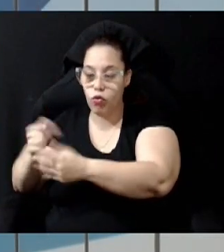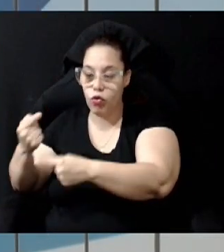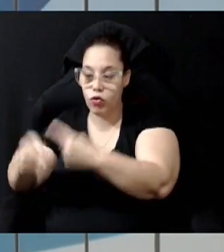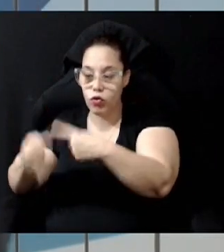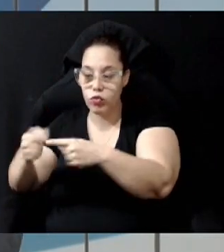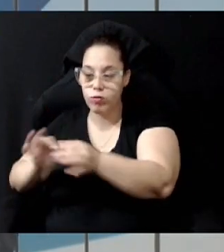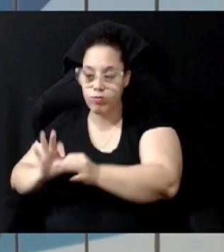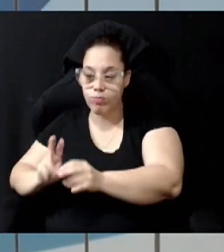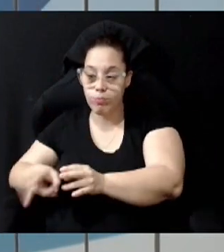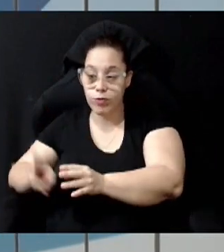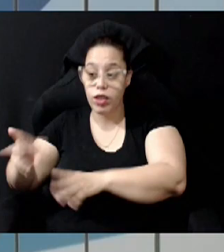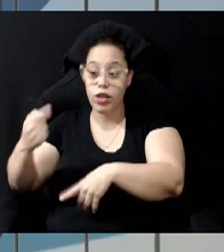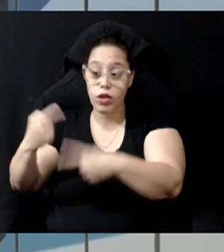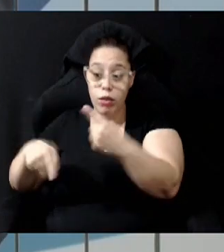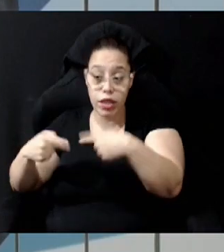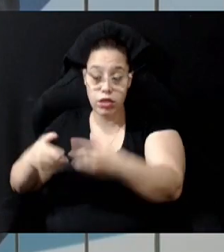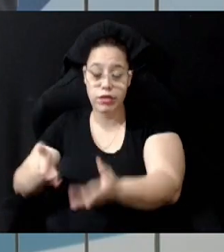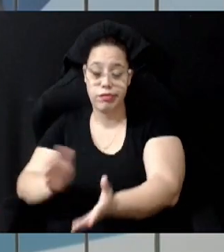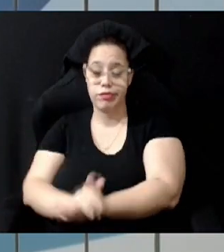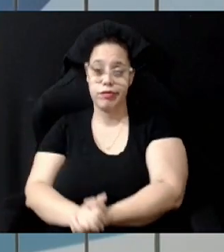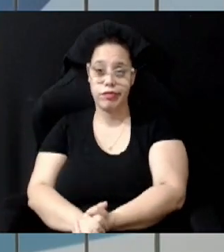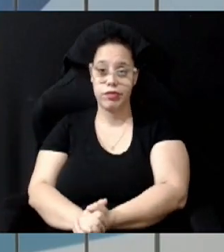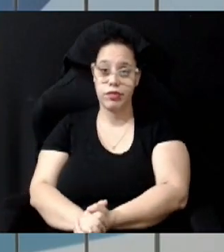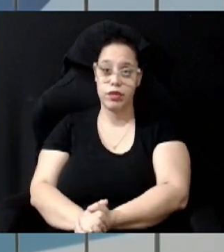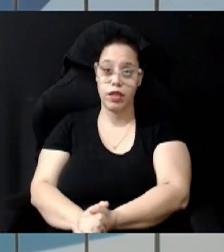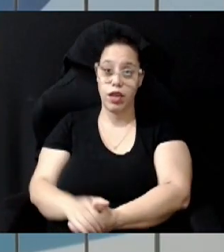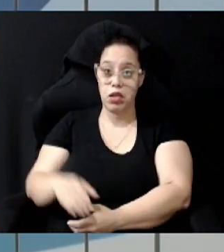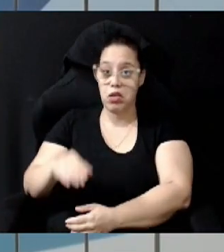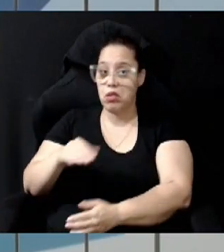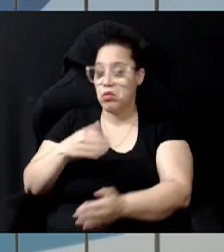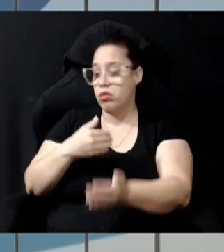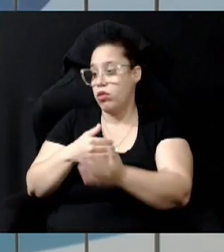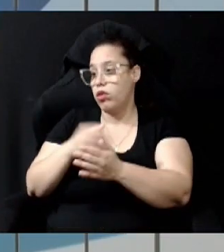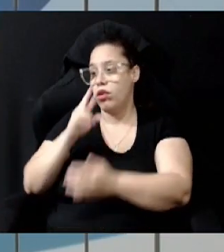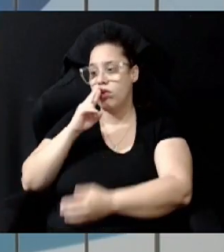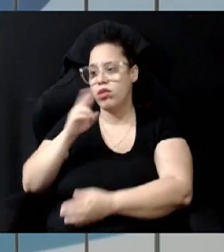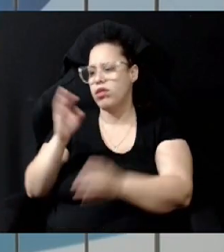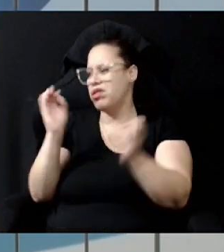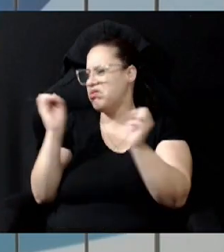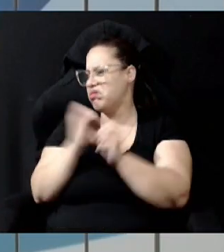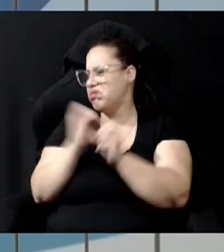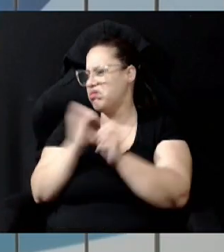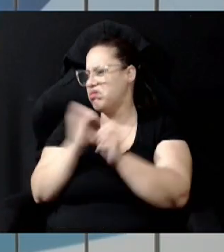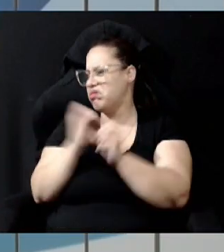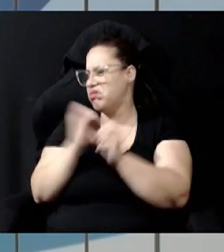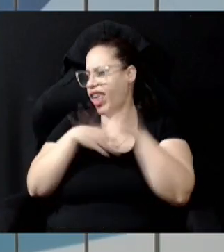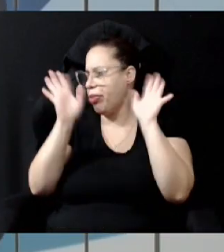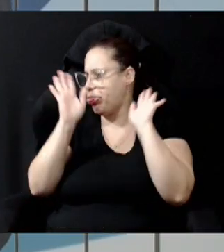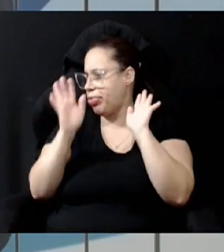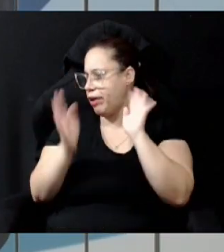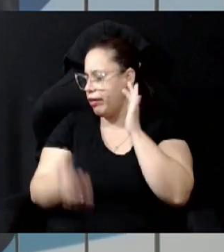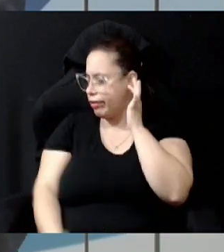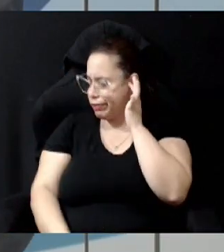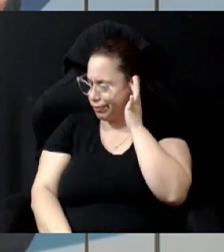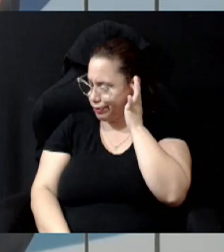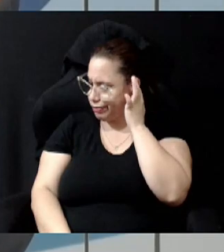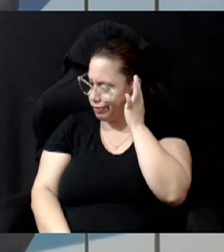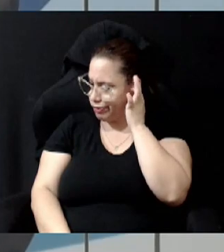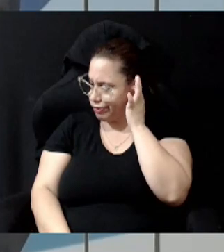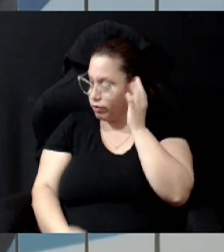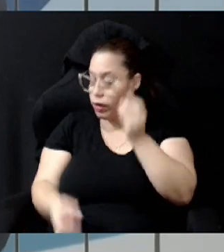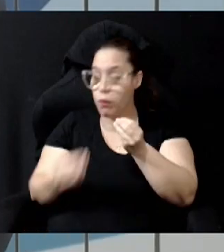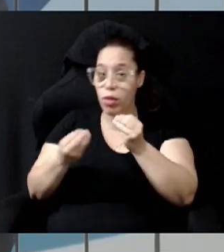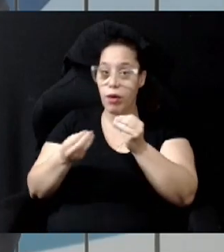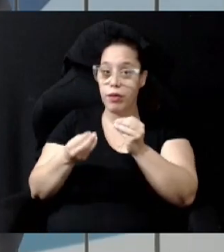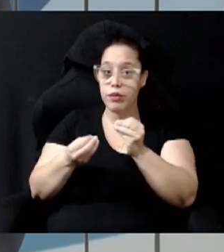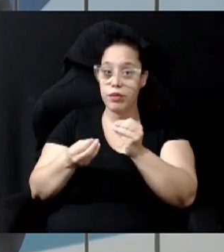debate. É método. Nenhum. O resultado não importa. Né? O resultado não importa. Sim. É como fazer um boletim, mal comparando,